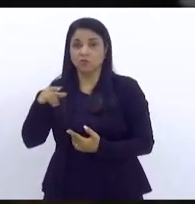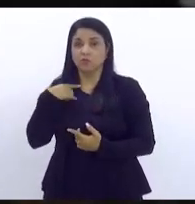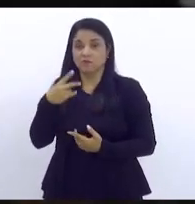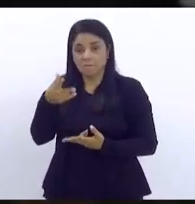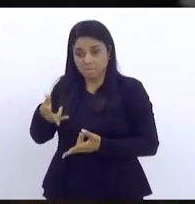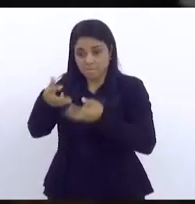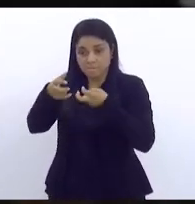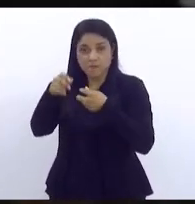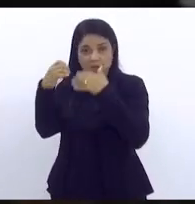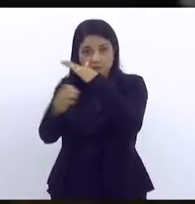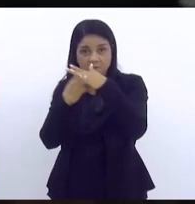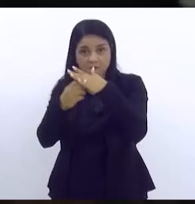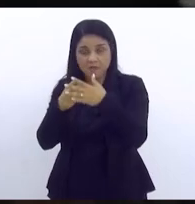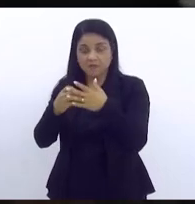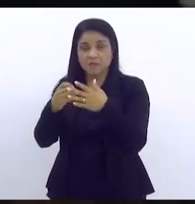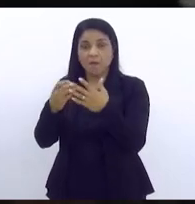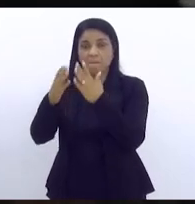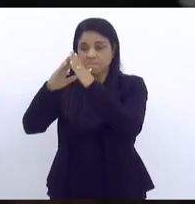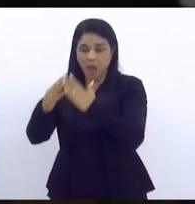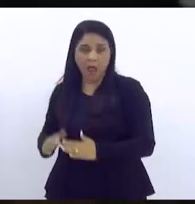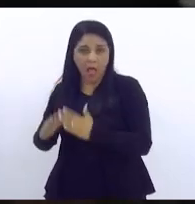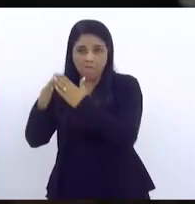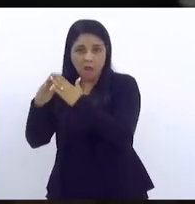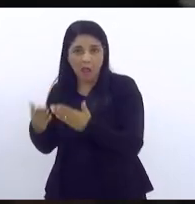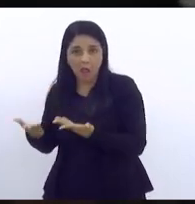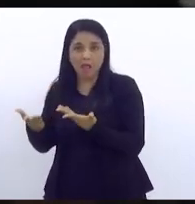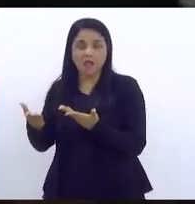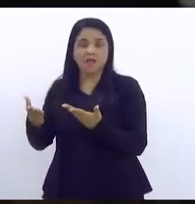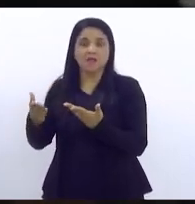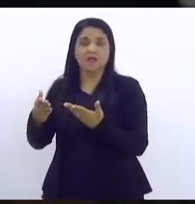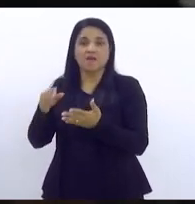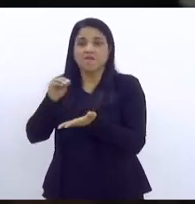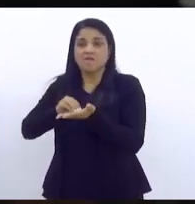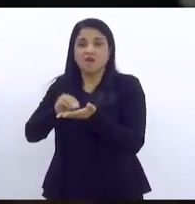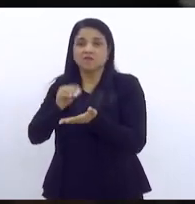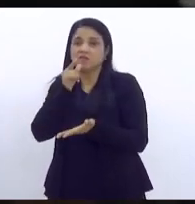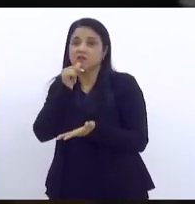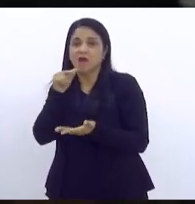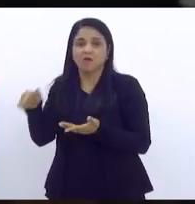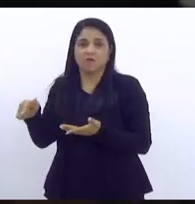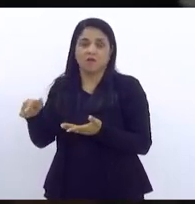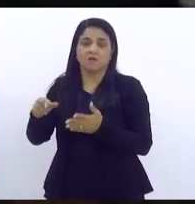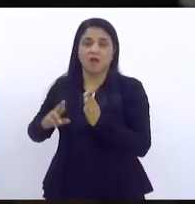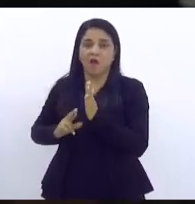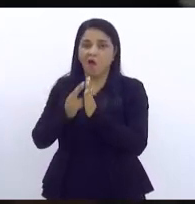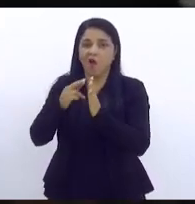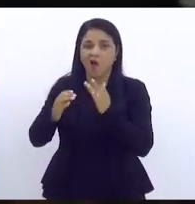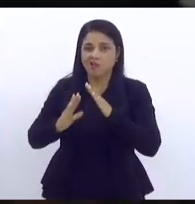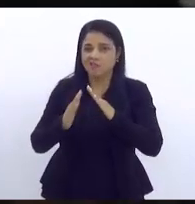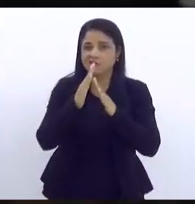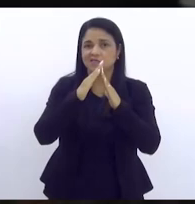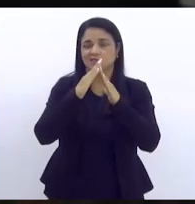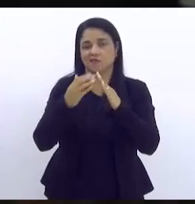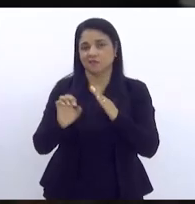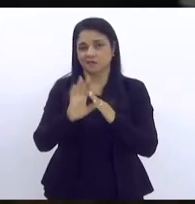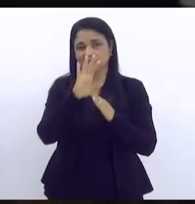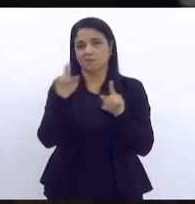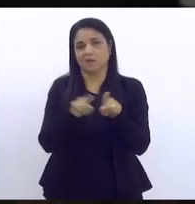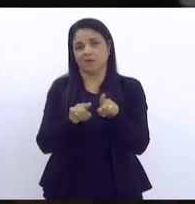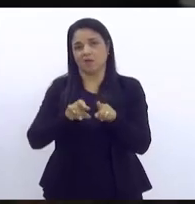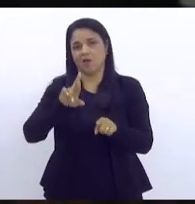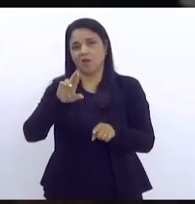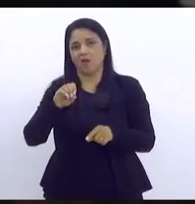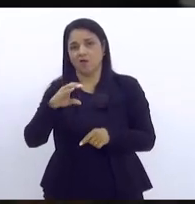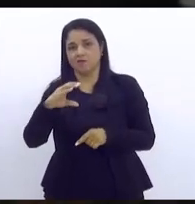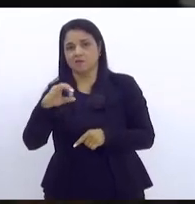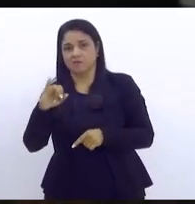mesma luta da falta d' água que eh eh assolou a ru Assim o grande rio E já aproveito aqui para falar e anunciar